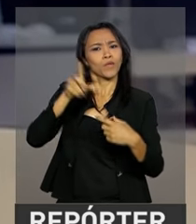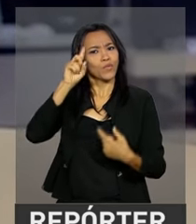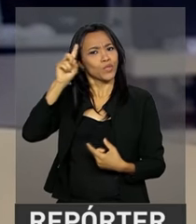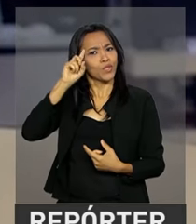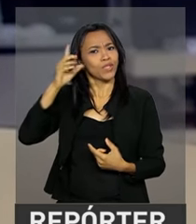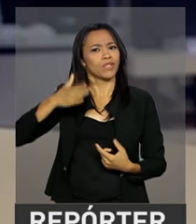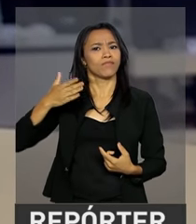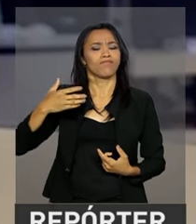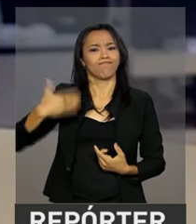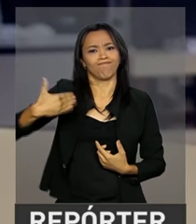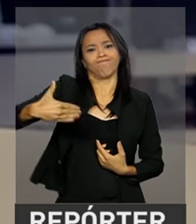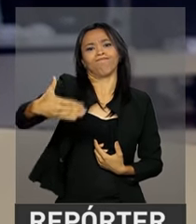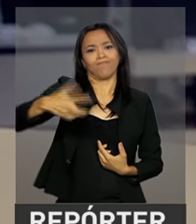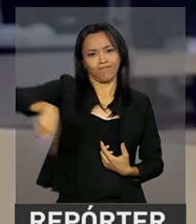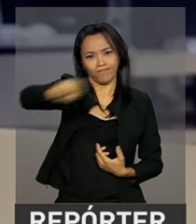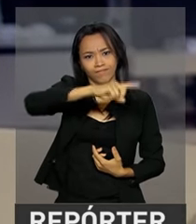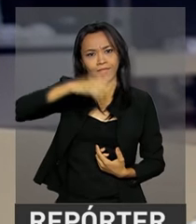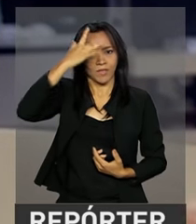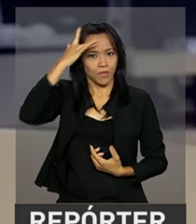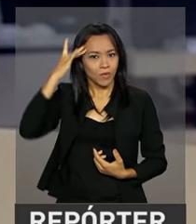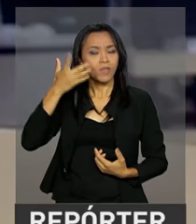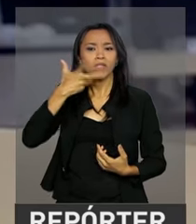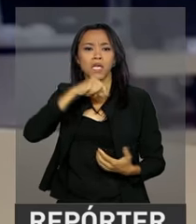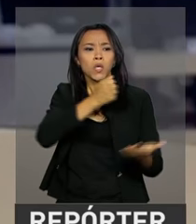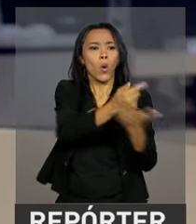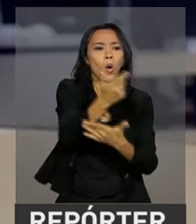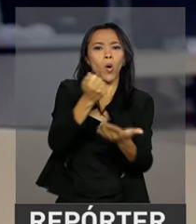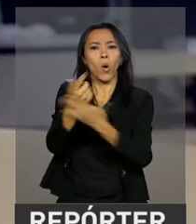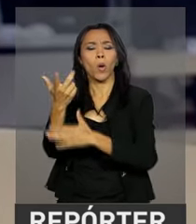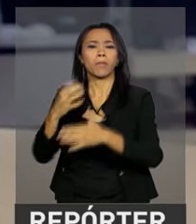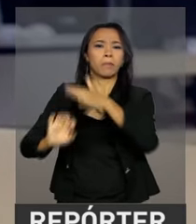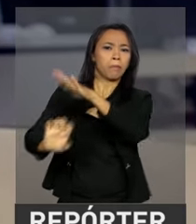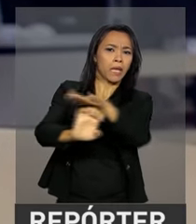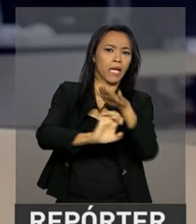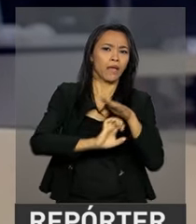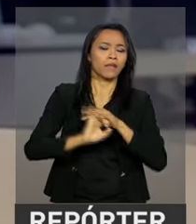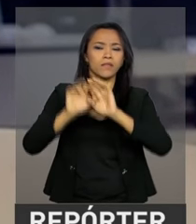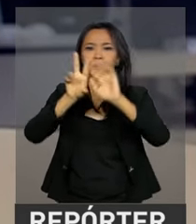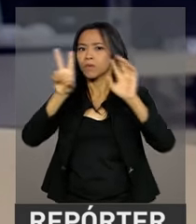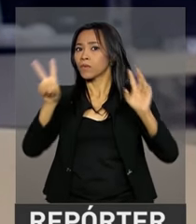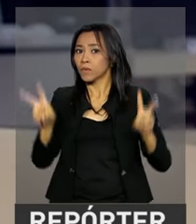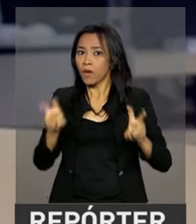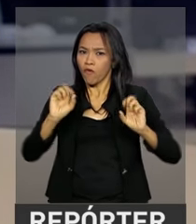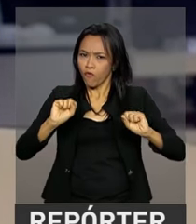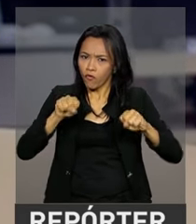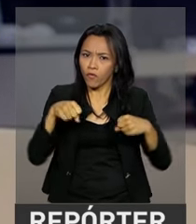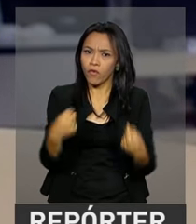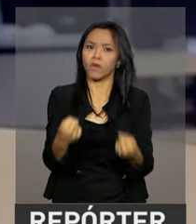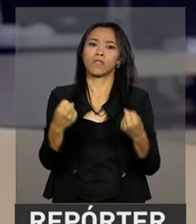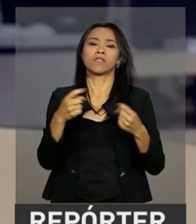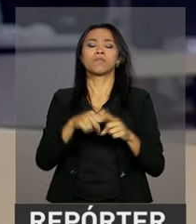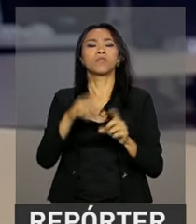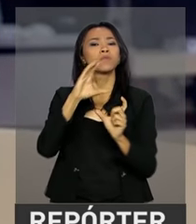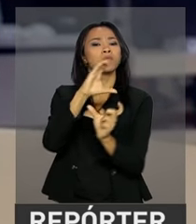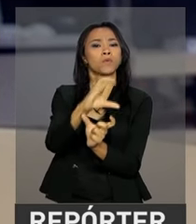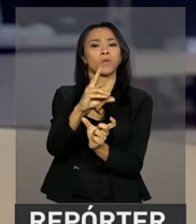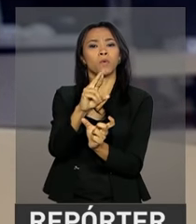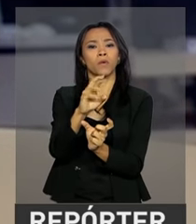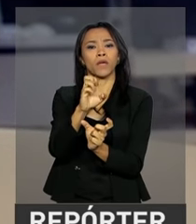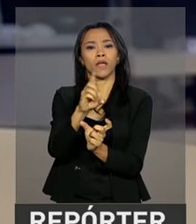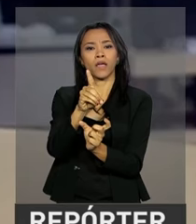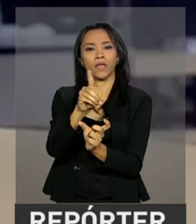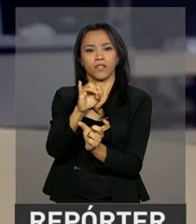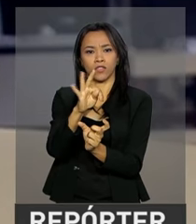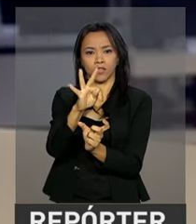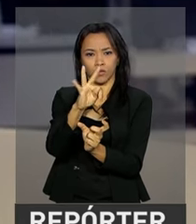dia das nossas relações entre os consumidores e as empresas, está o fortalecimento do crédito. O ministro da Fazenda, ele disse